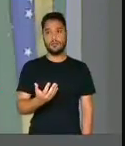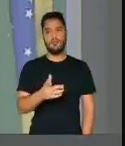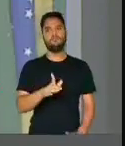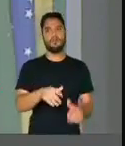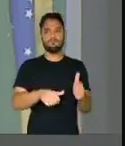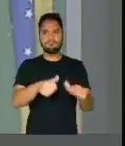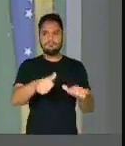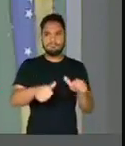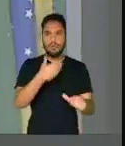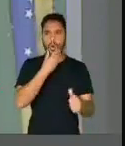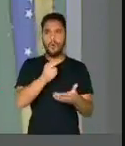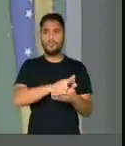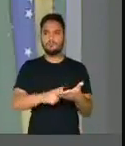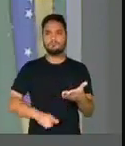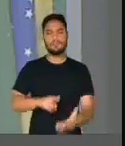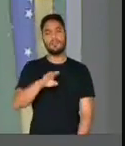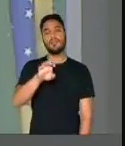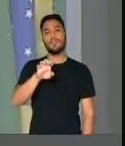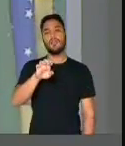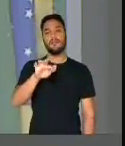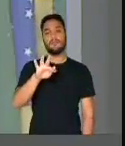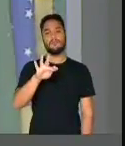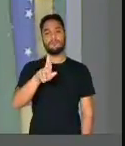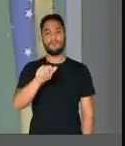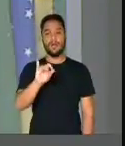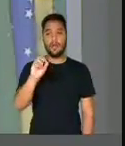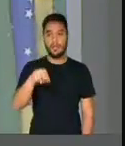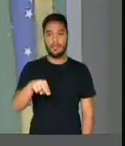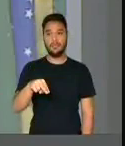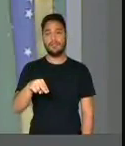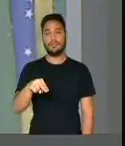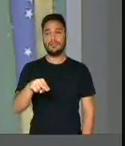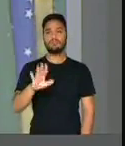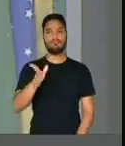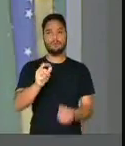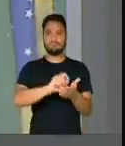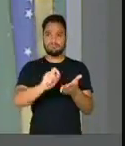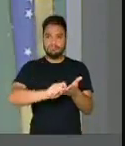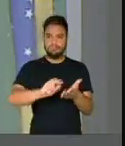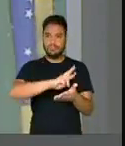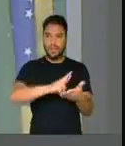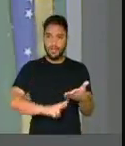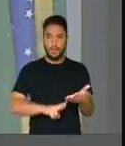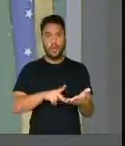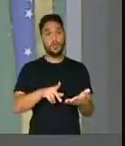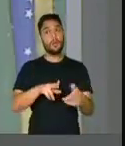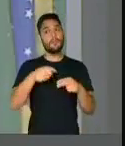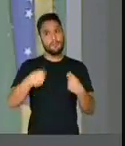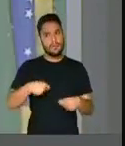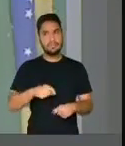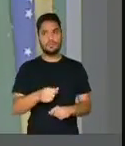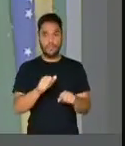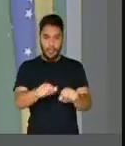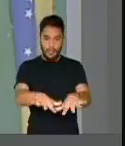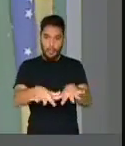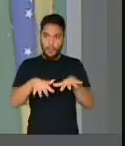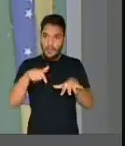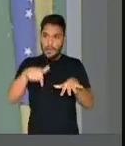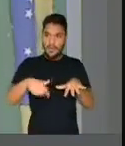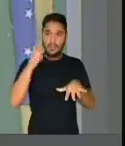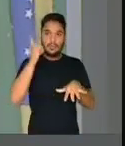brilhantemente relatado pelo deputado Efraim Filho, merece, por parte do plenário, uma